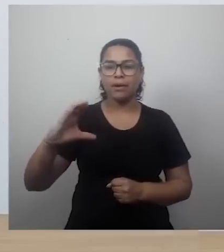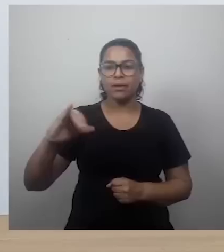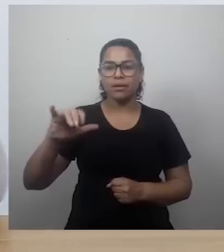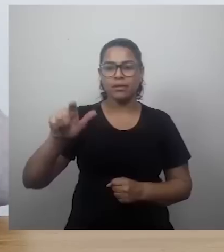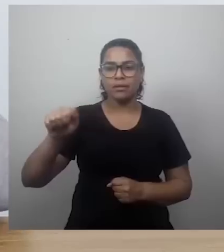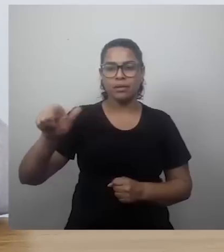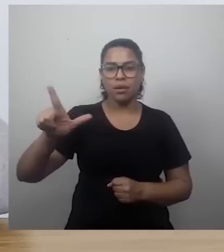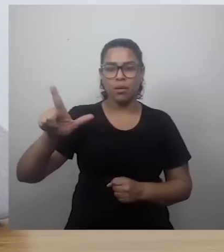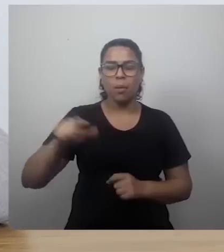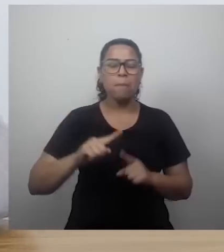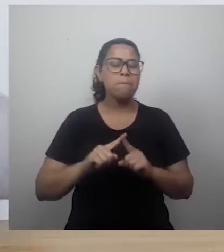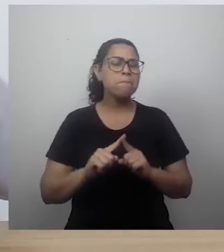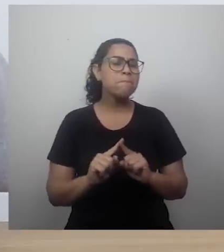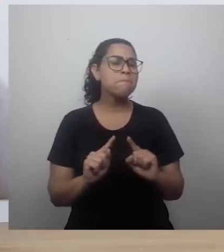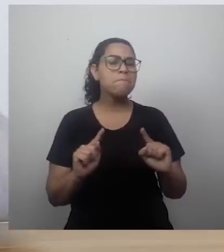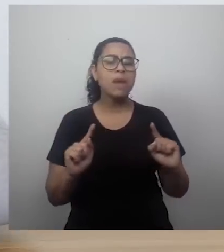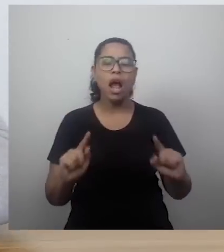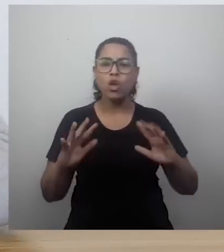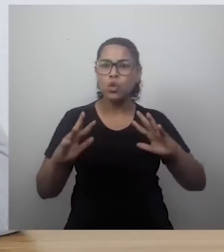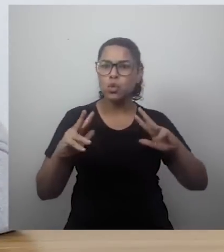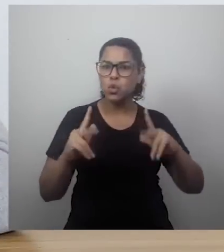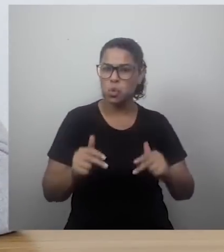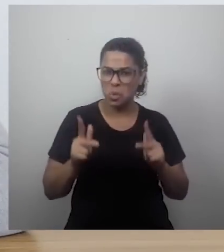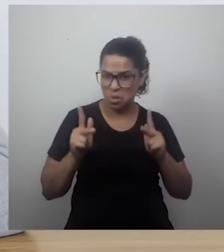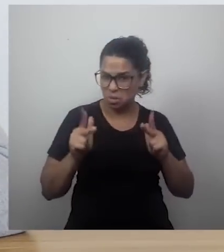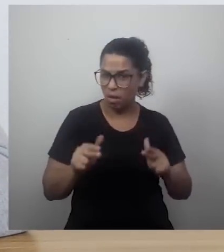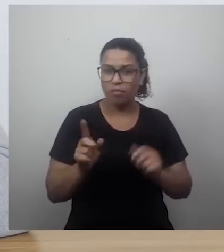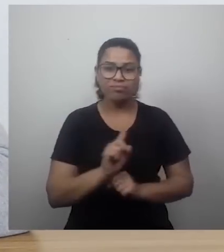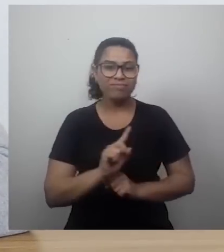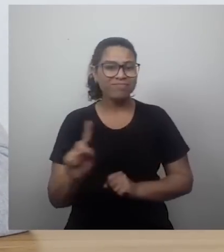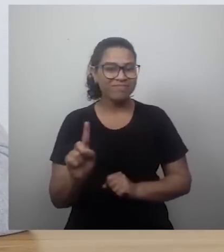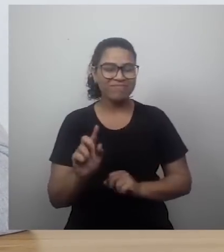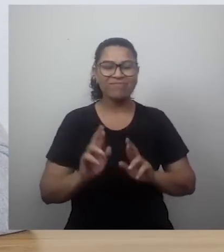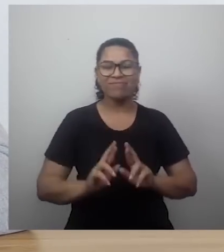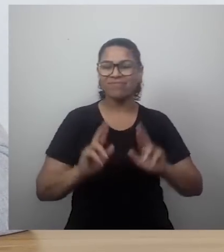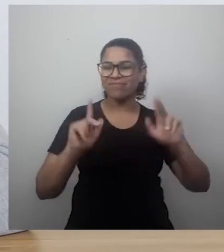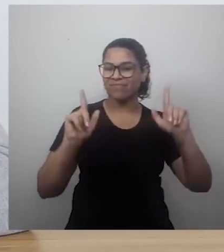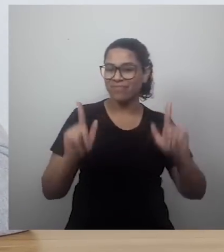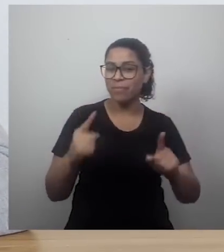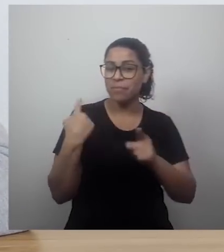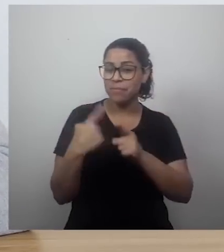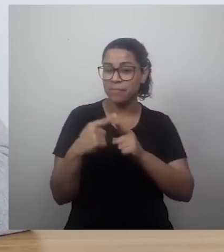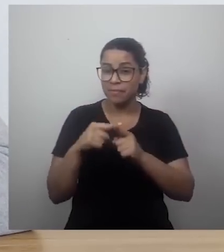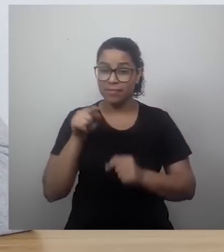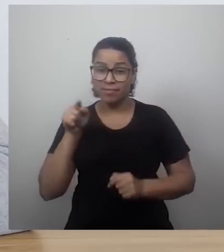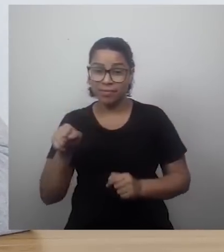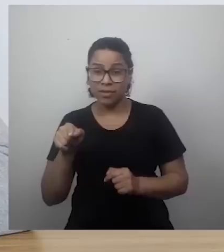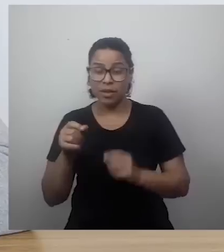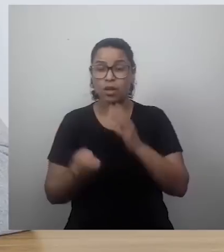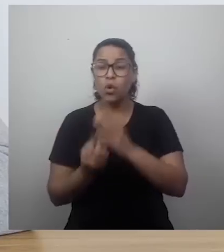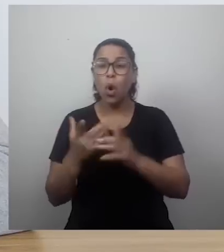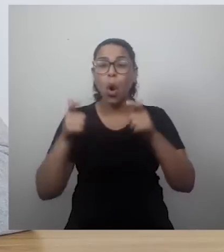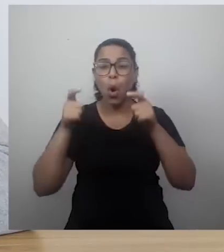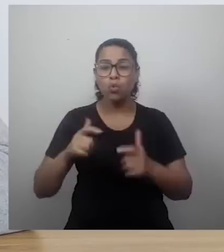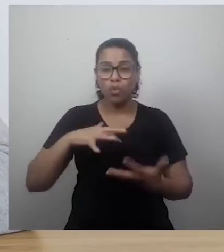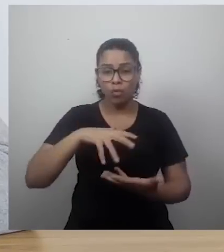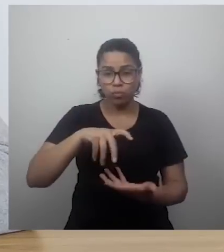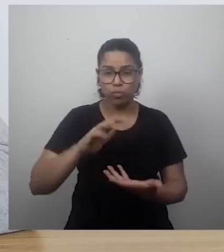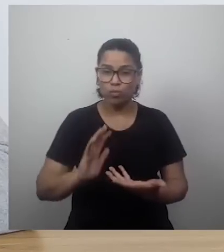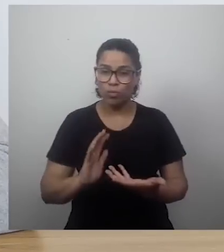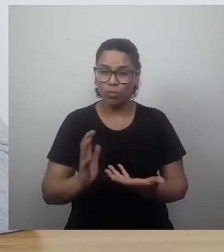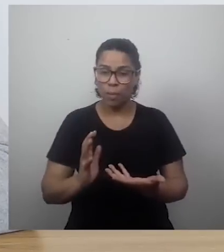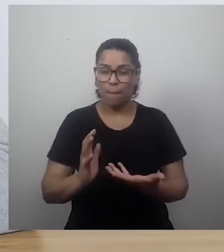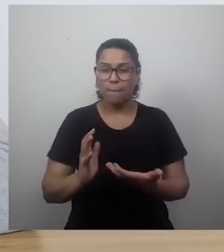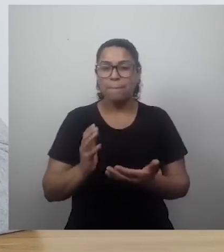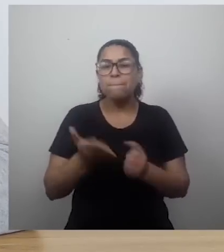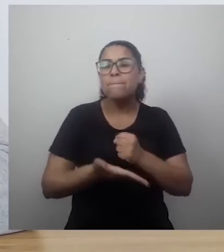coisa. Mas nem toda luta é uma arte marcial, já que as artes marciais surgiram no Oriente e são baseadas